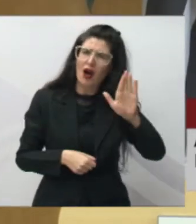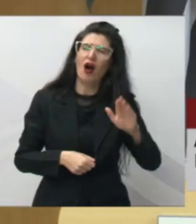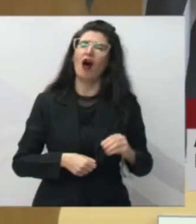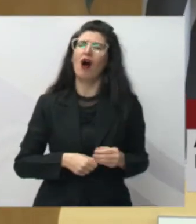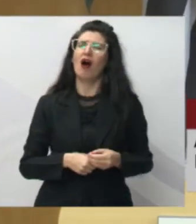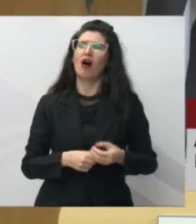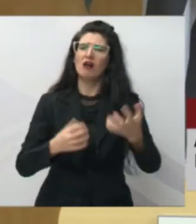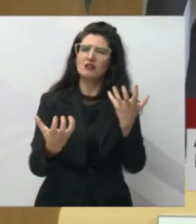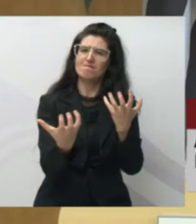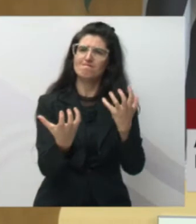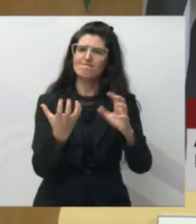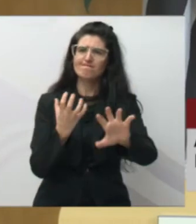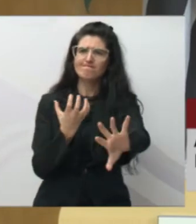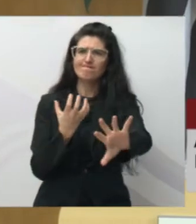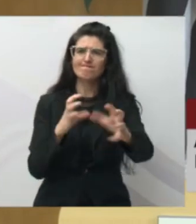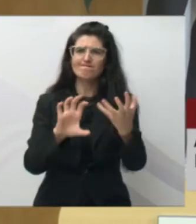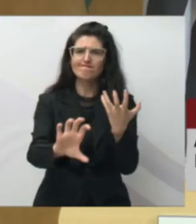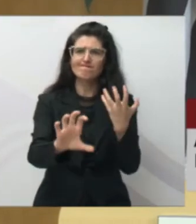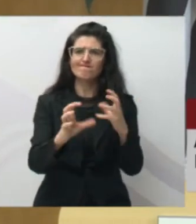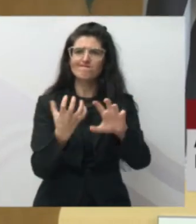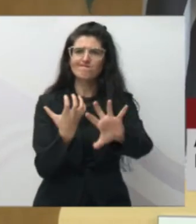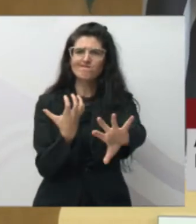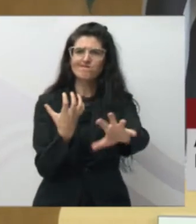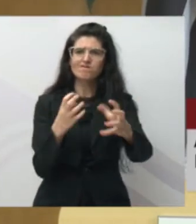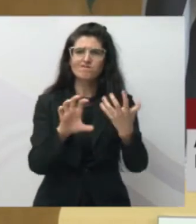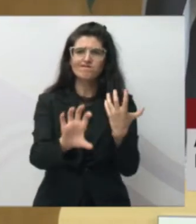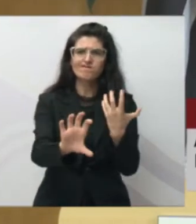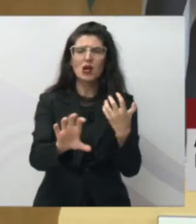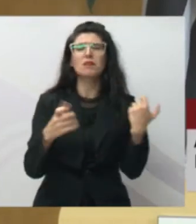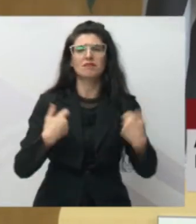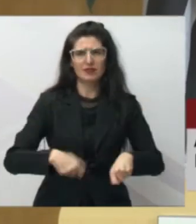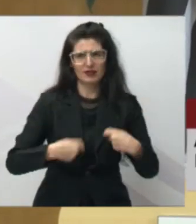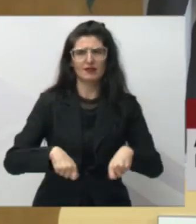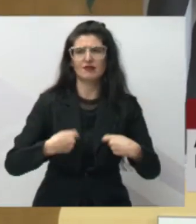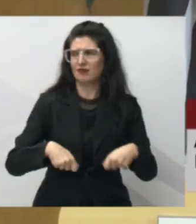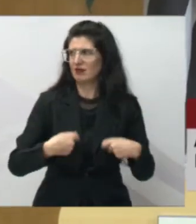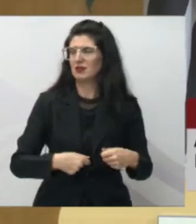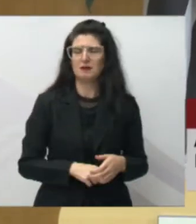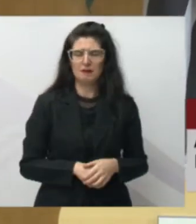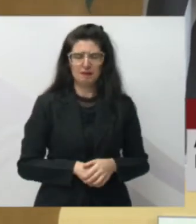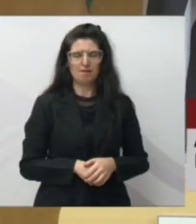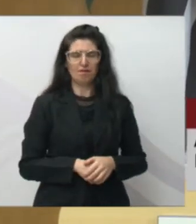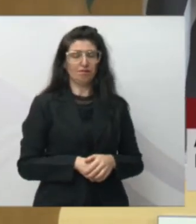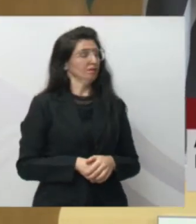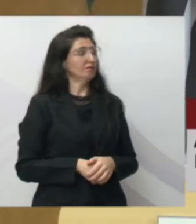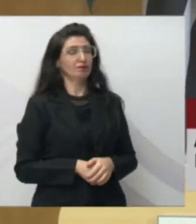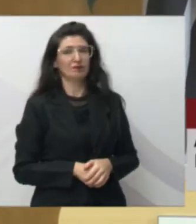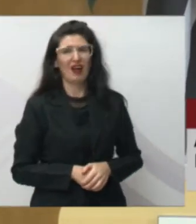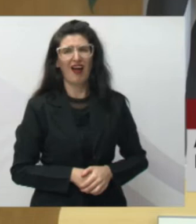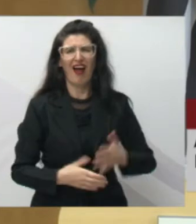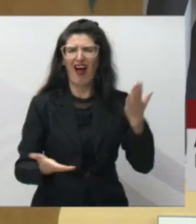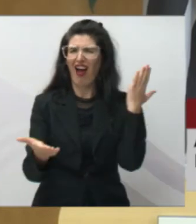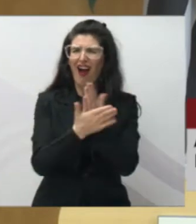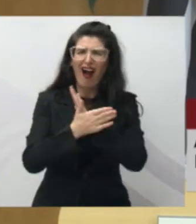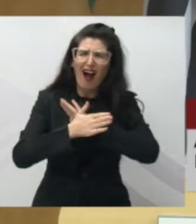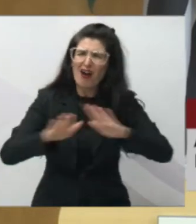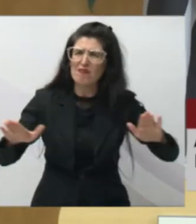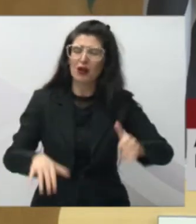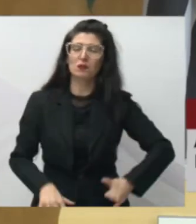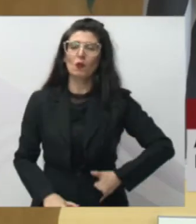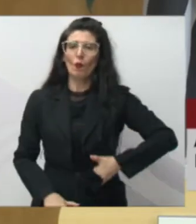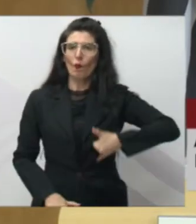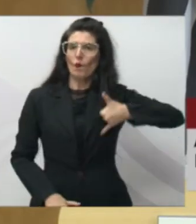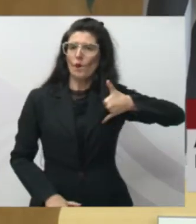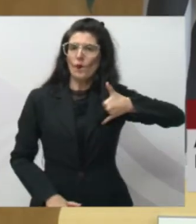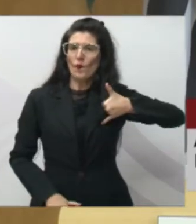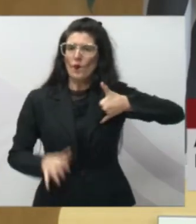um pouco para que as pessoas comecem a dar valor nas outras pessoas, para que nós possamos acabar com o egoísmo, para que a